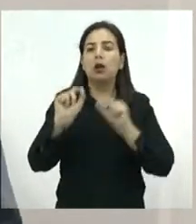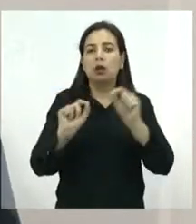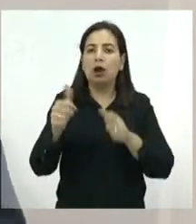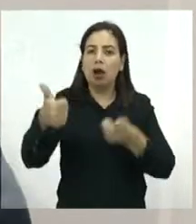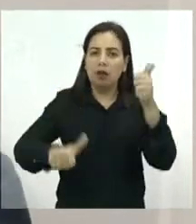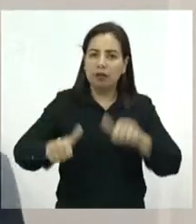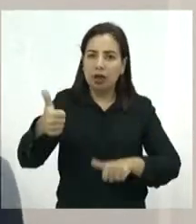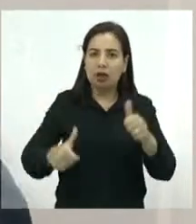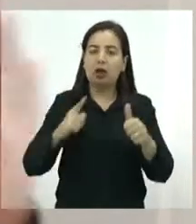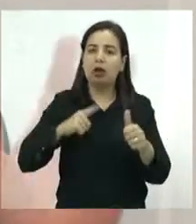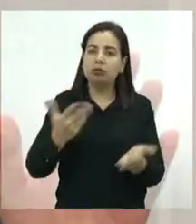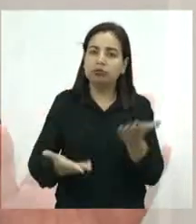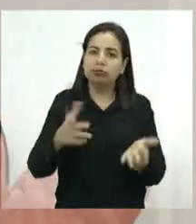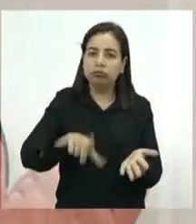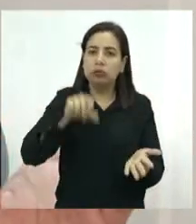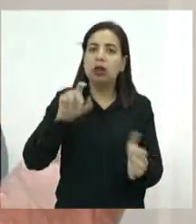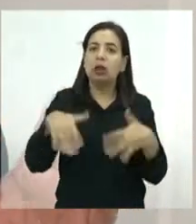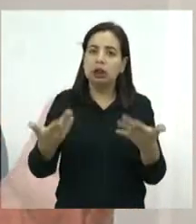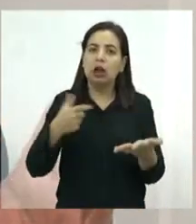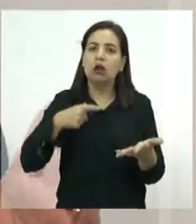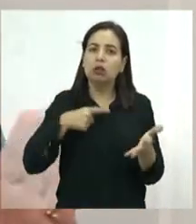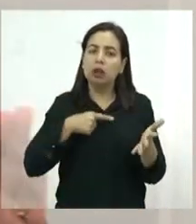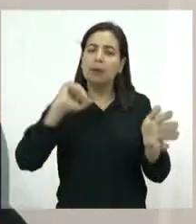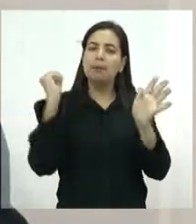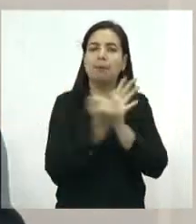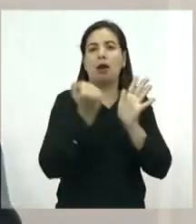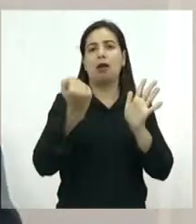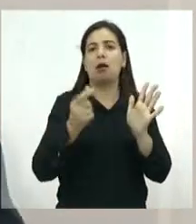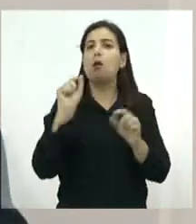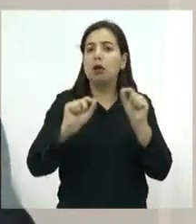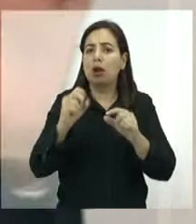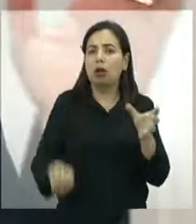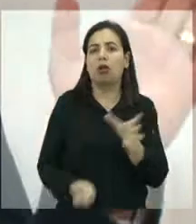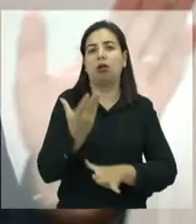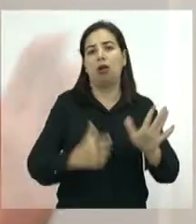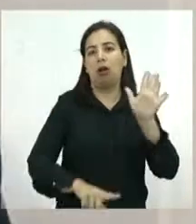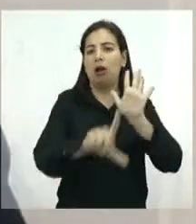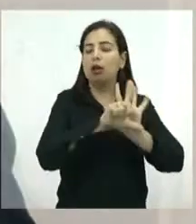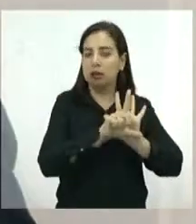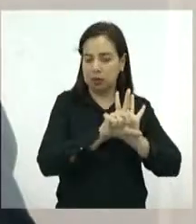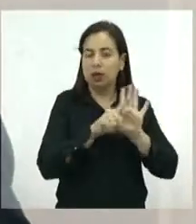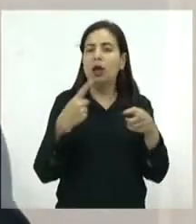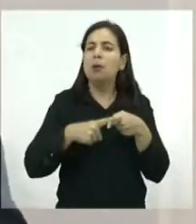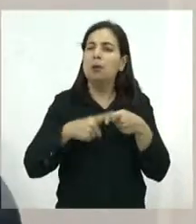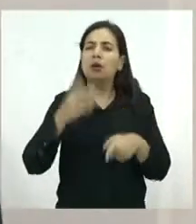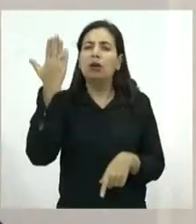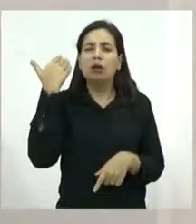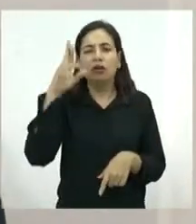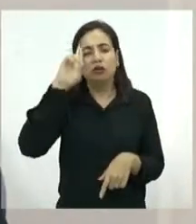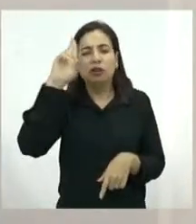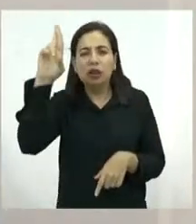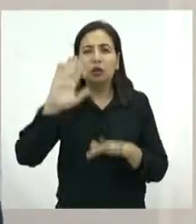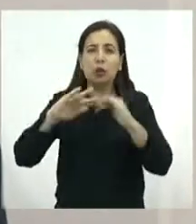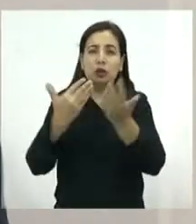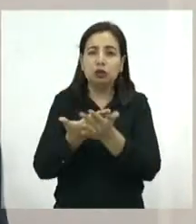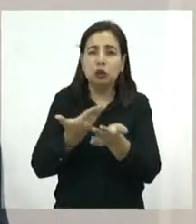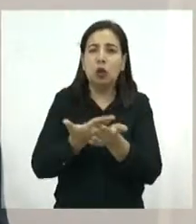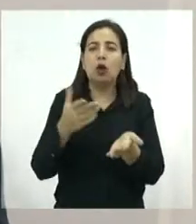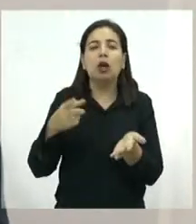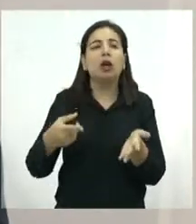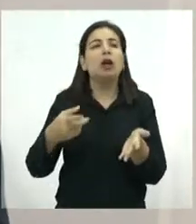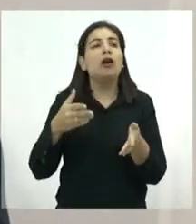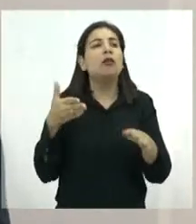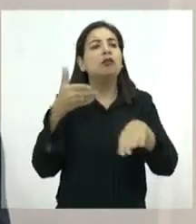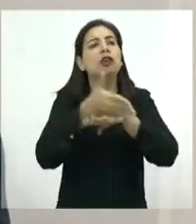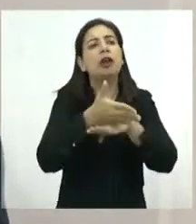queremos, através de lei, perpetuar isso para a história de Fortaleza. Havia um tempo no passado em que diretor de escola chegava